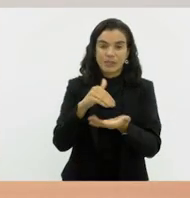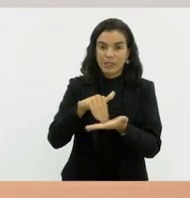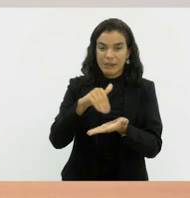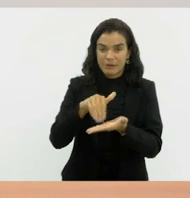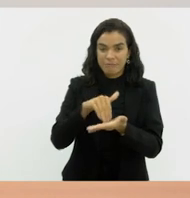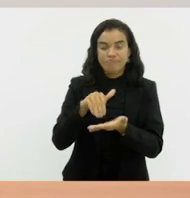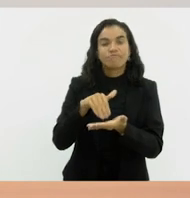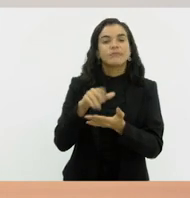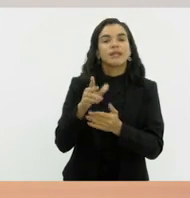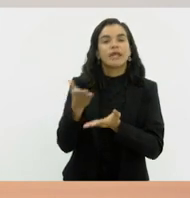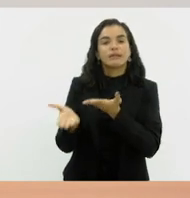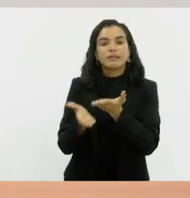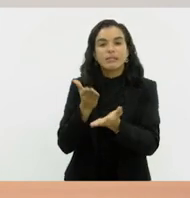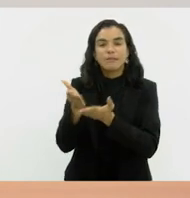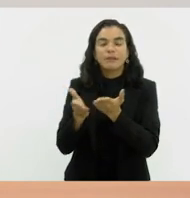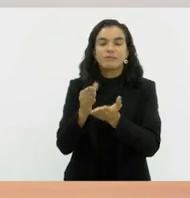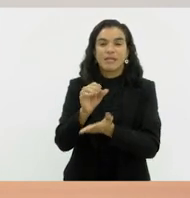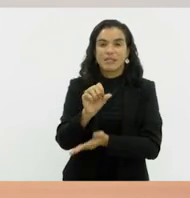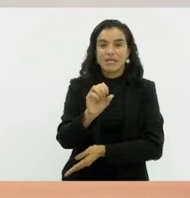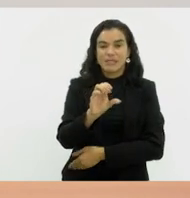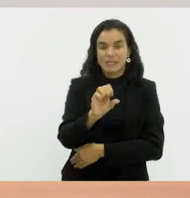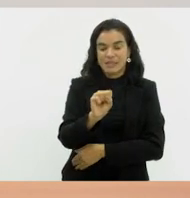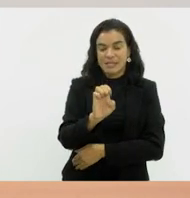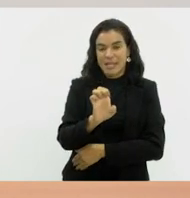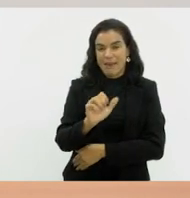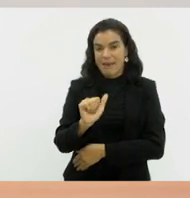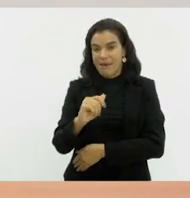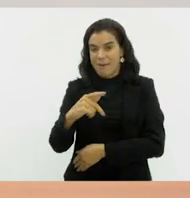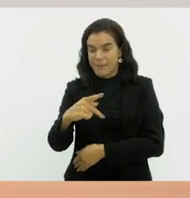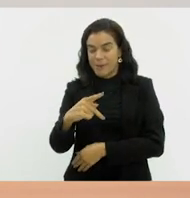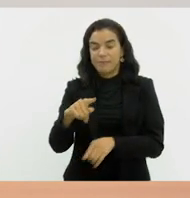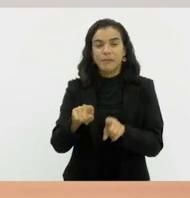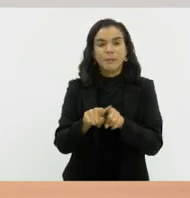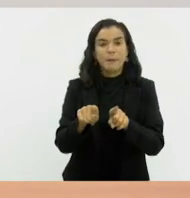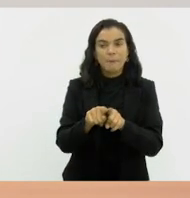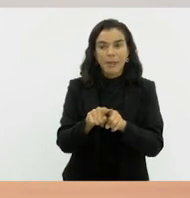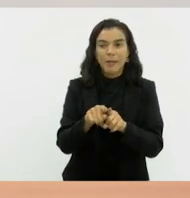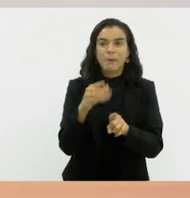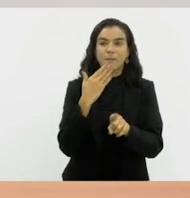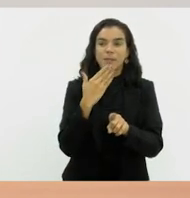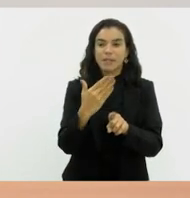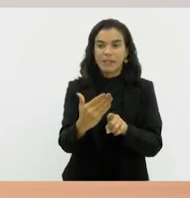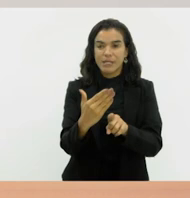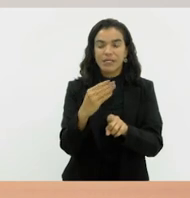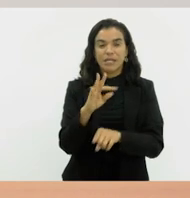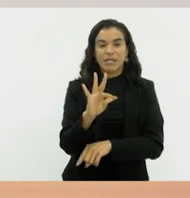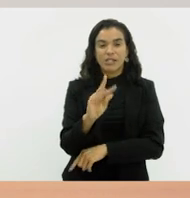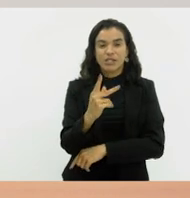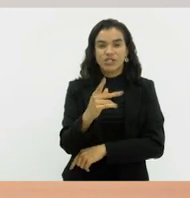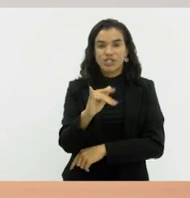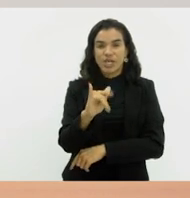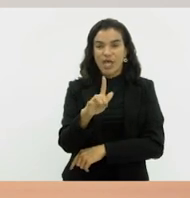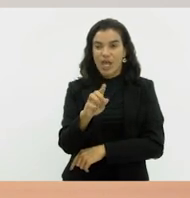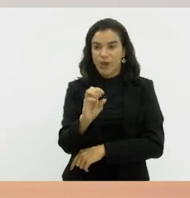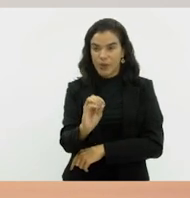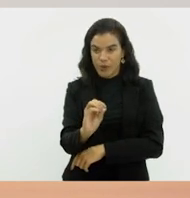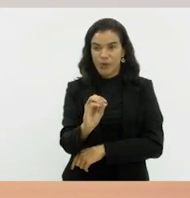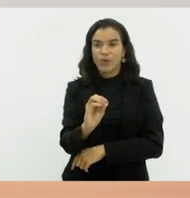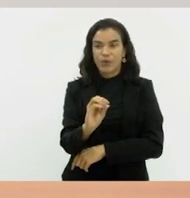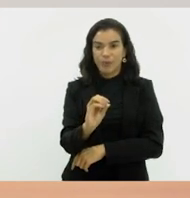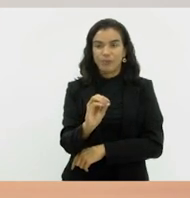Tratamento Penitenciário da SEAP. Quero pedir para estar conosco o doutor Tiago Joffli,